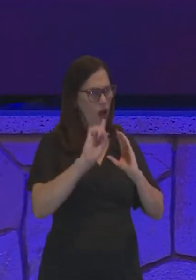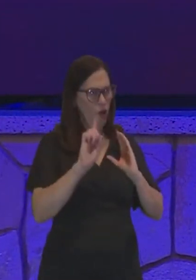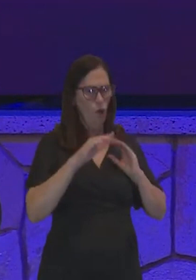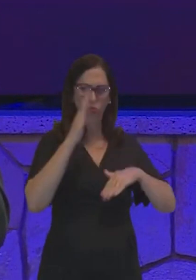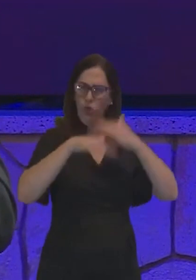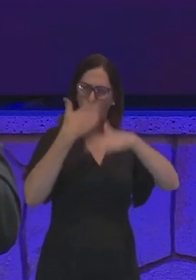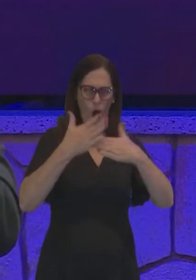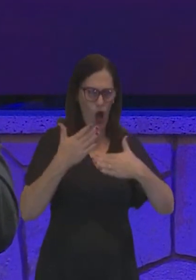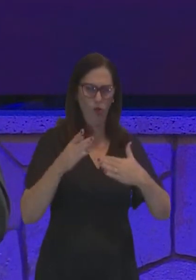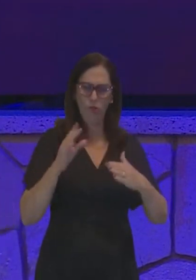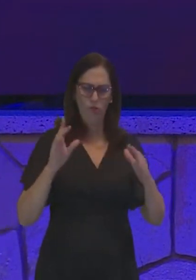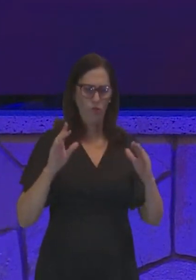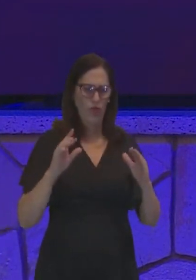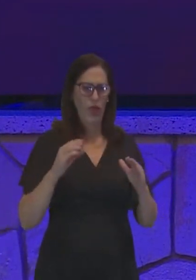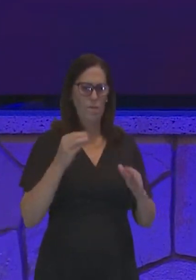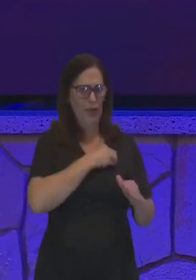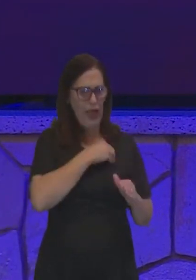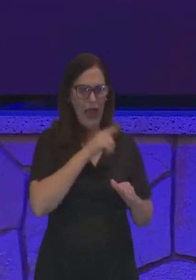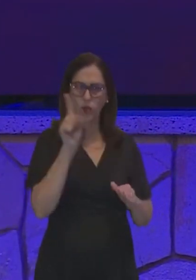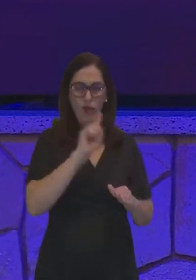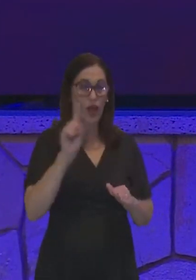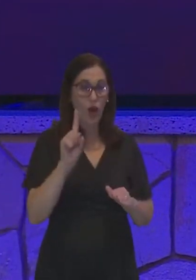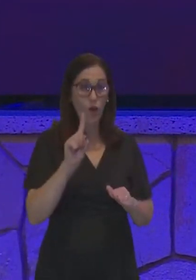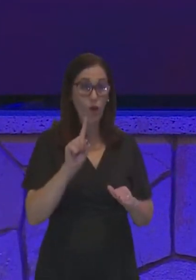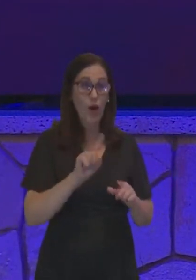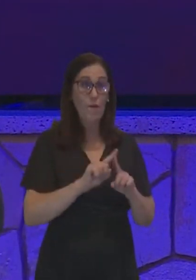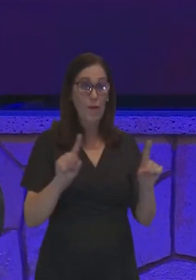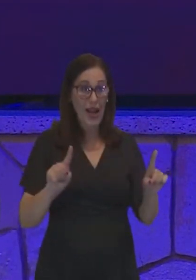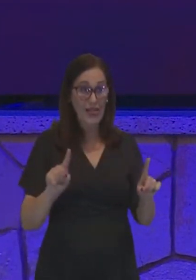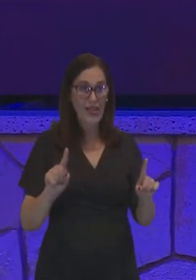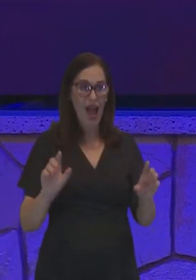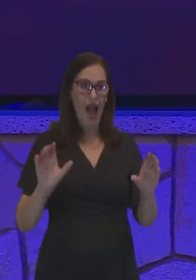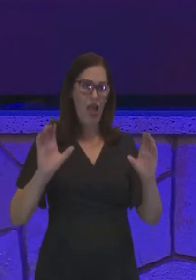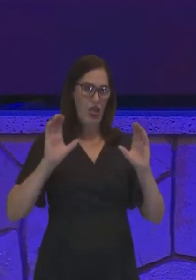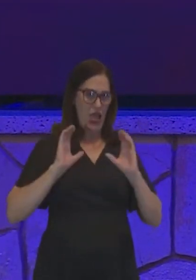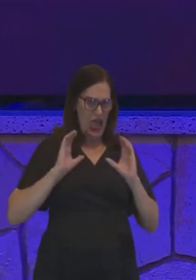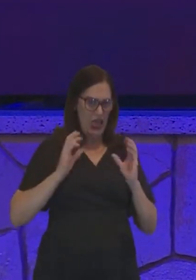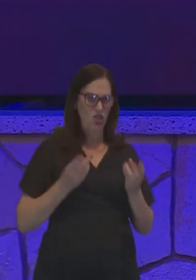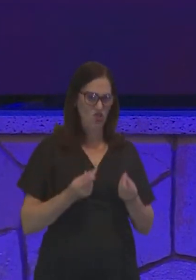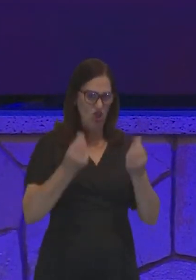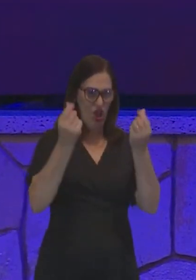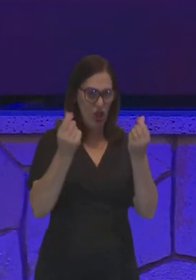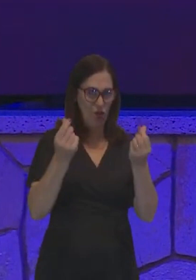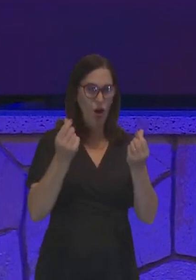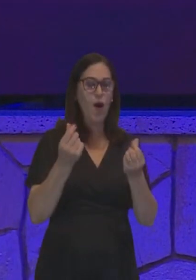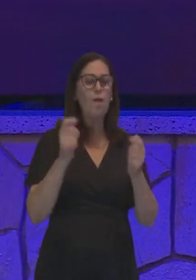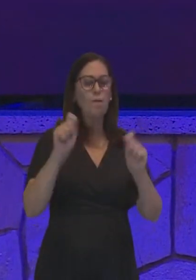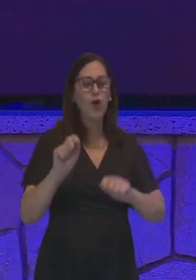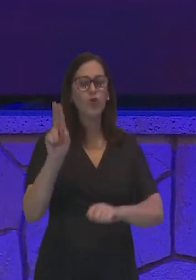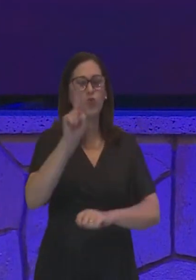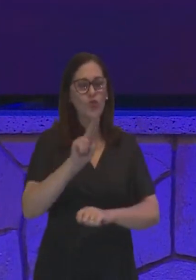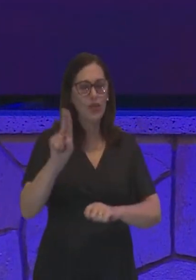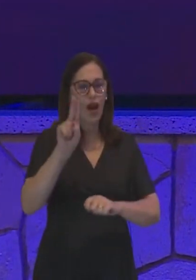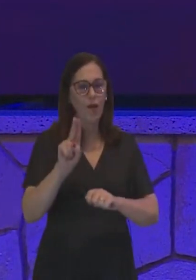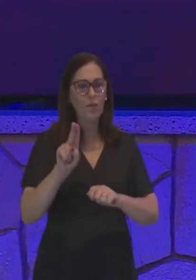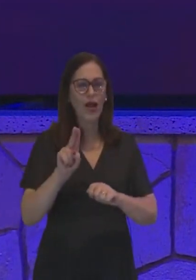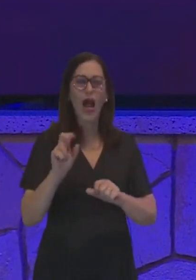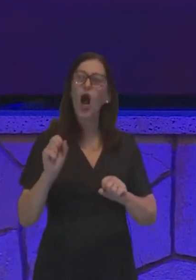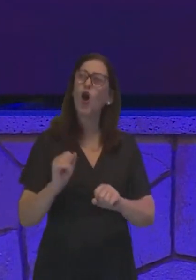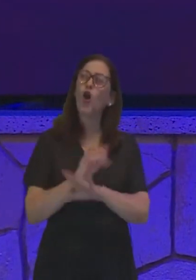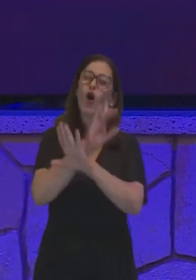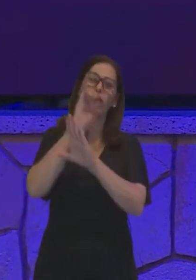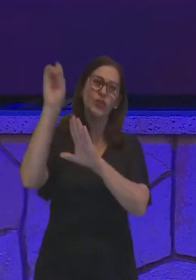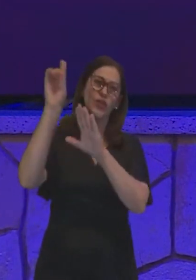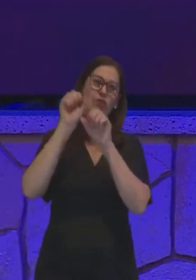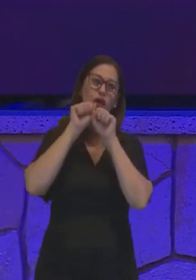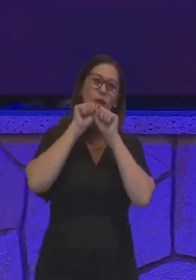vida, ela pode ser utilizada e desfrutada para a glória de Deus, para abençoar as pessoas